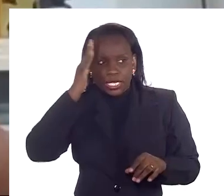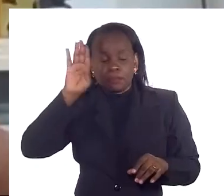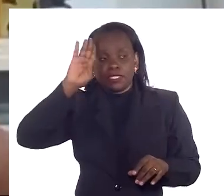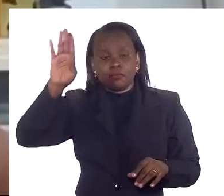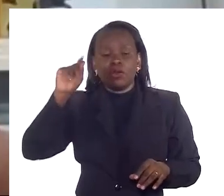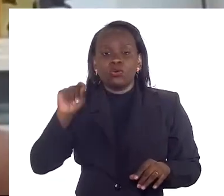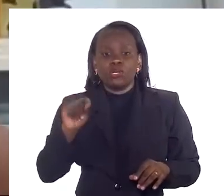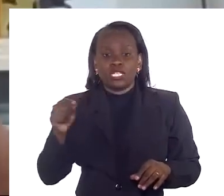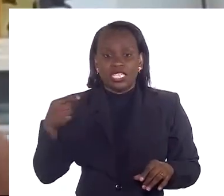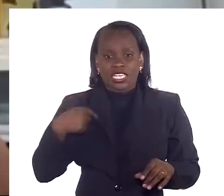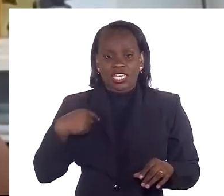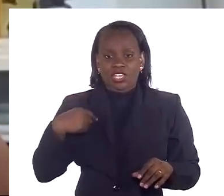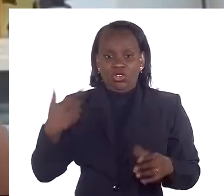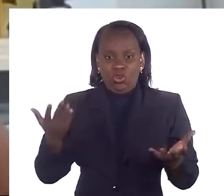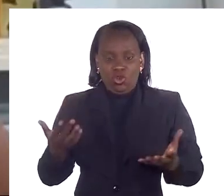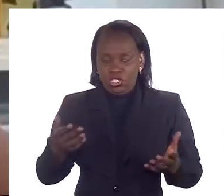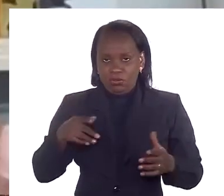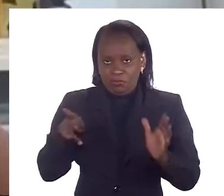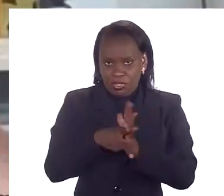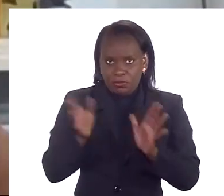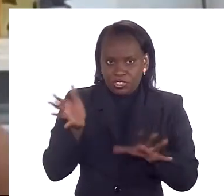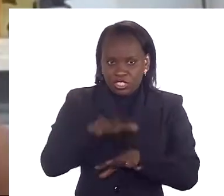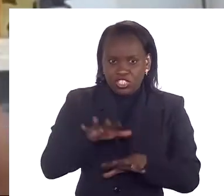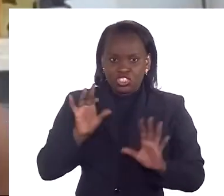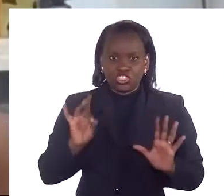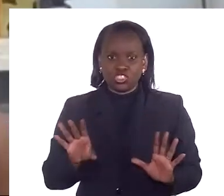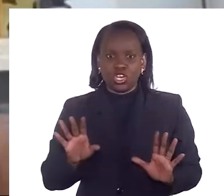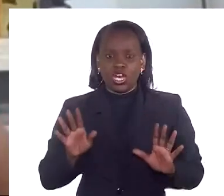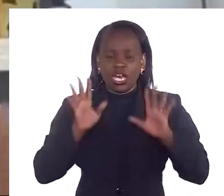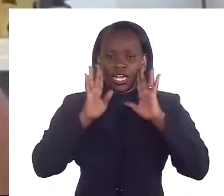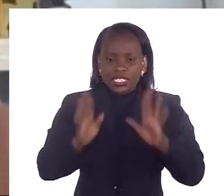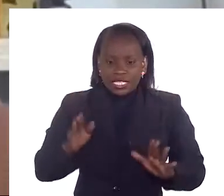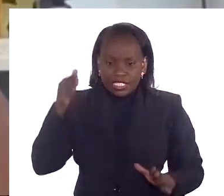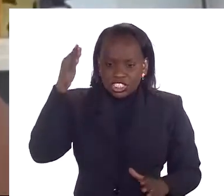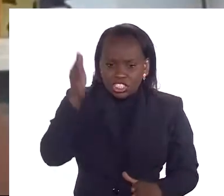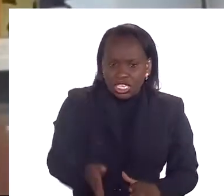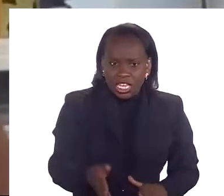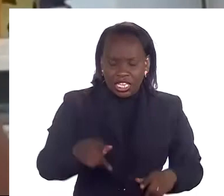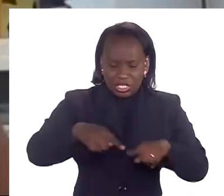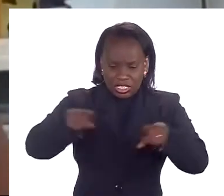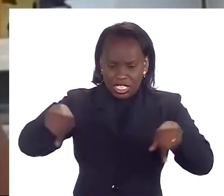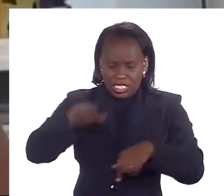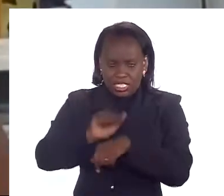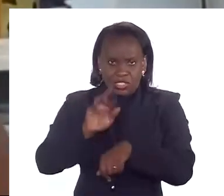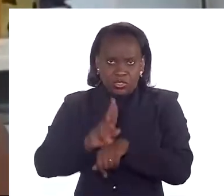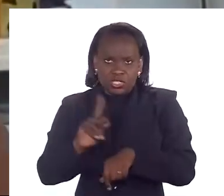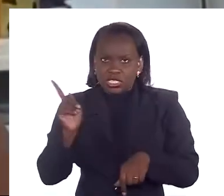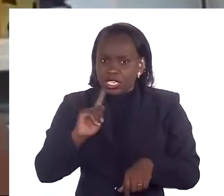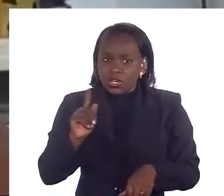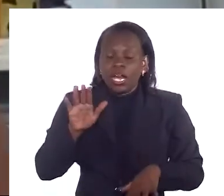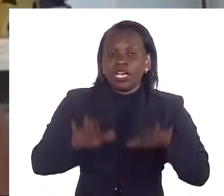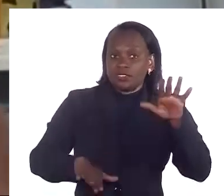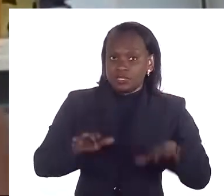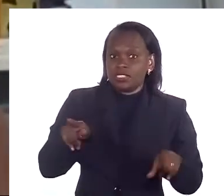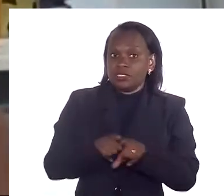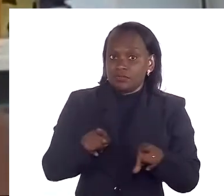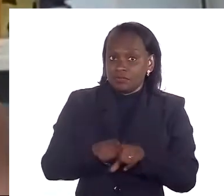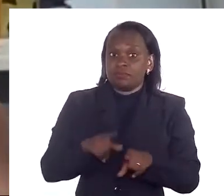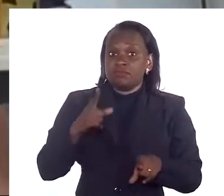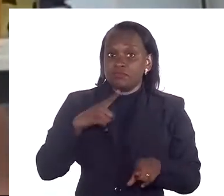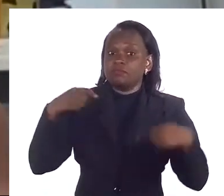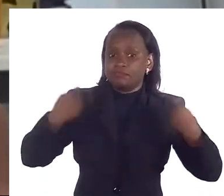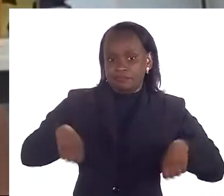a principal função dele não é mais hoje, na perspectiva da inclusão, não é mais esse atendimento direto ali no espaço da sala de recurso. Alguns